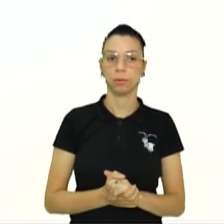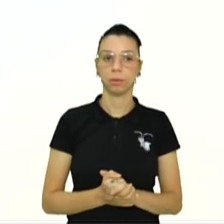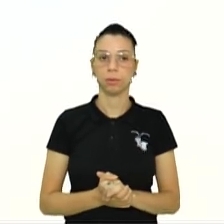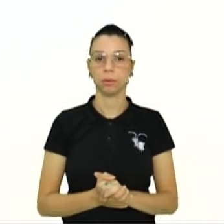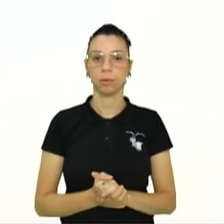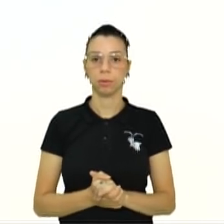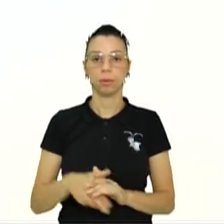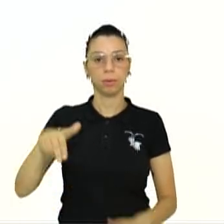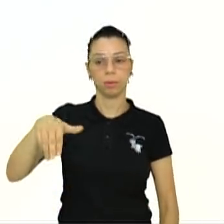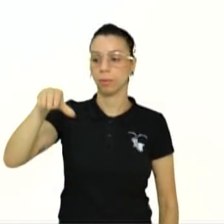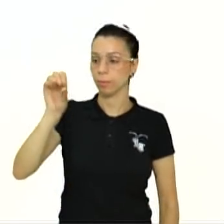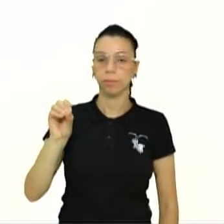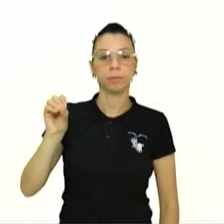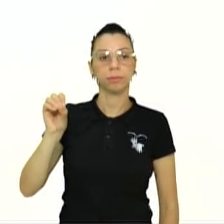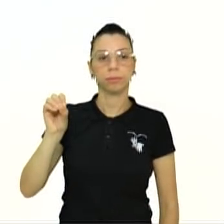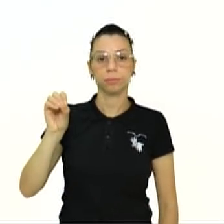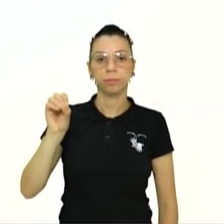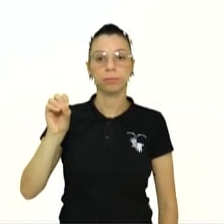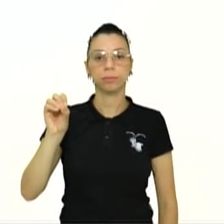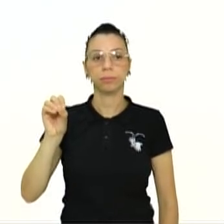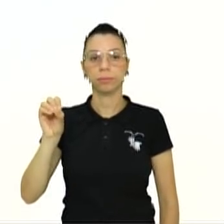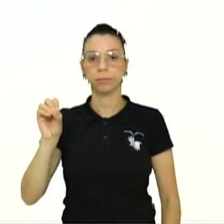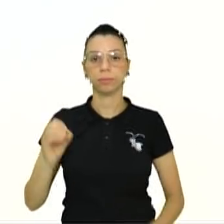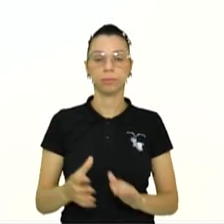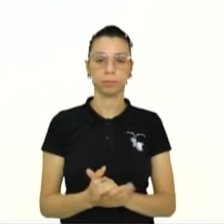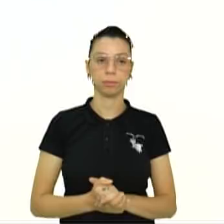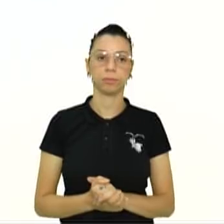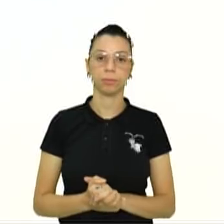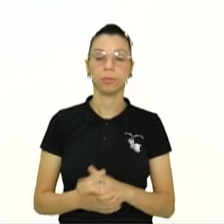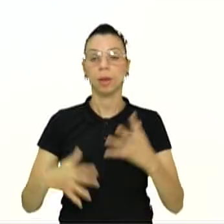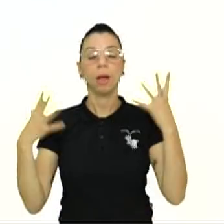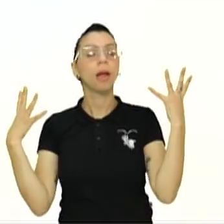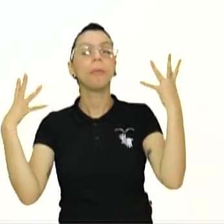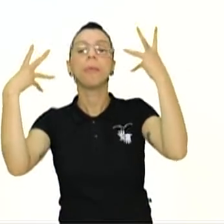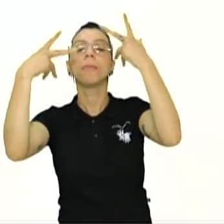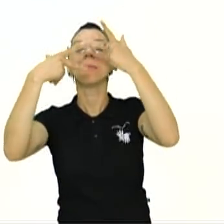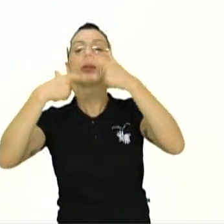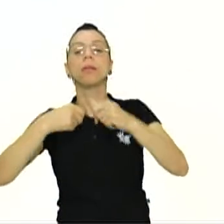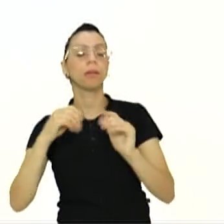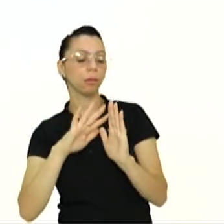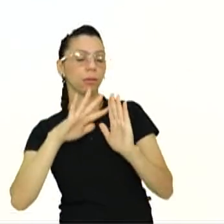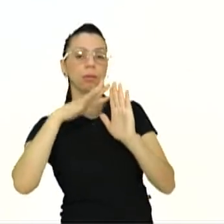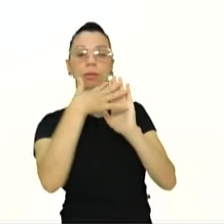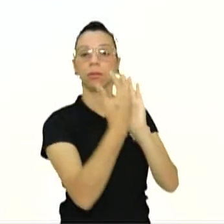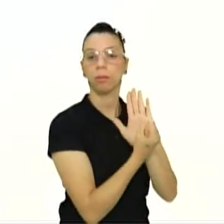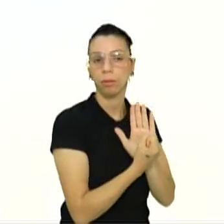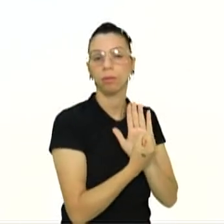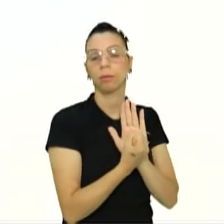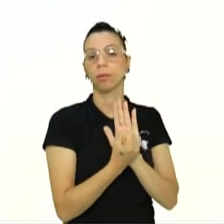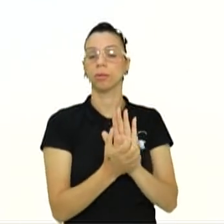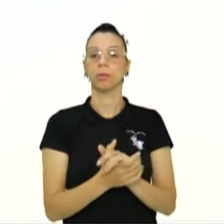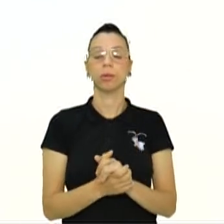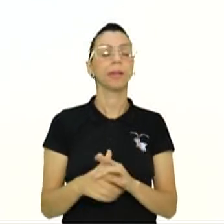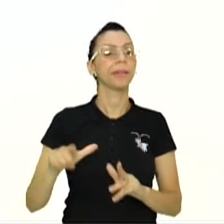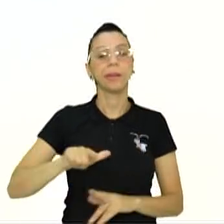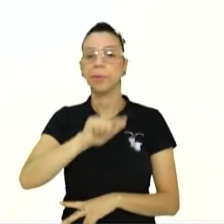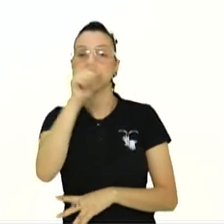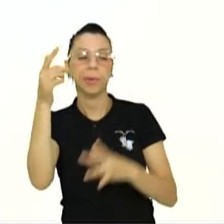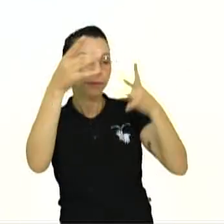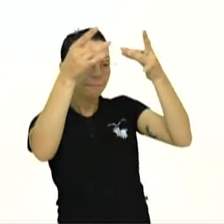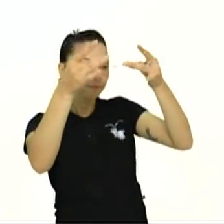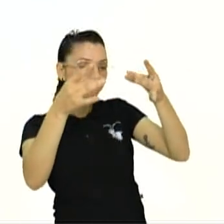O No, a gente vai ver que é uma beleza simbólica, tá? Já tem outros detalhes